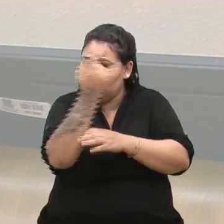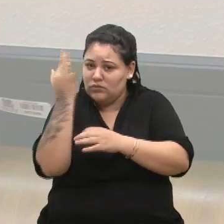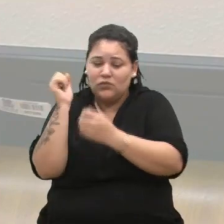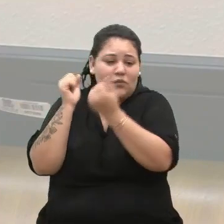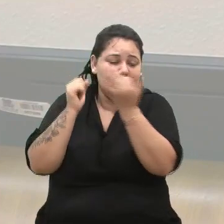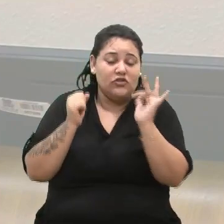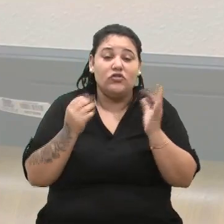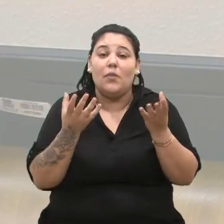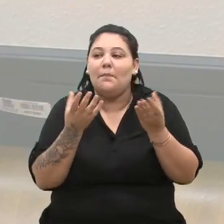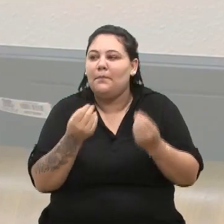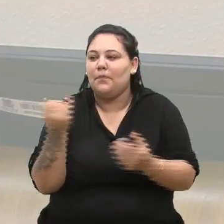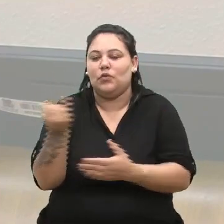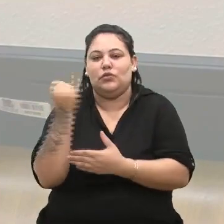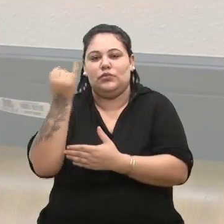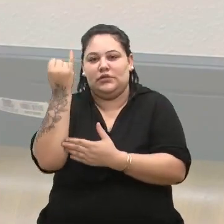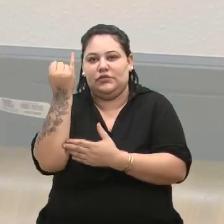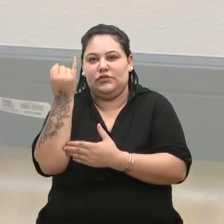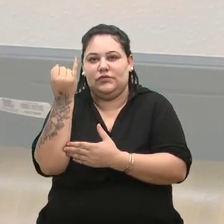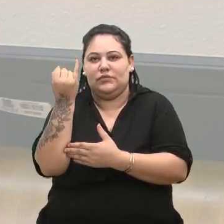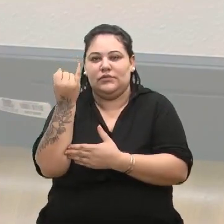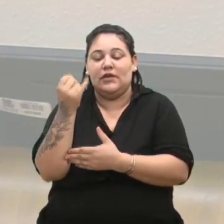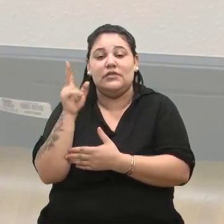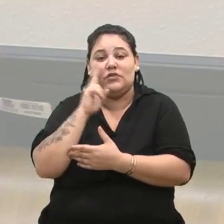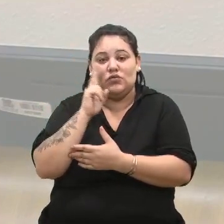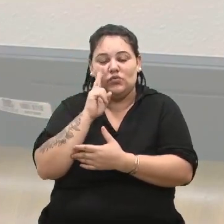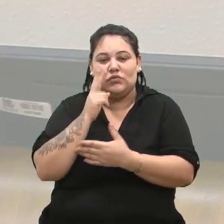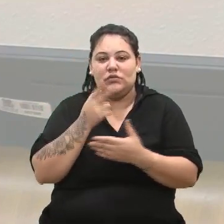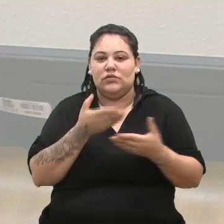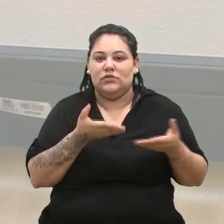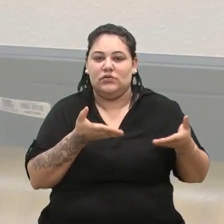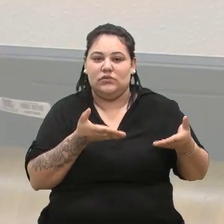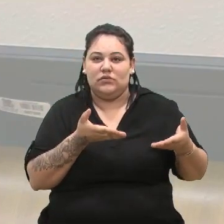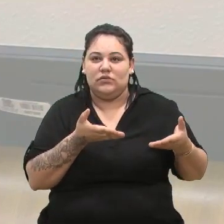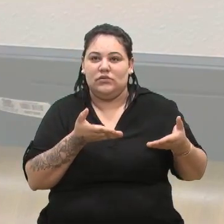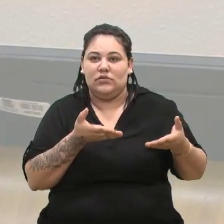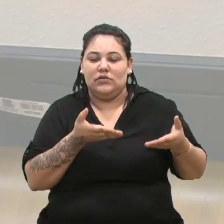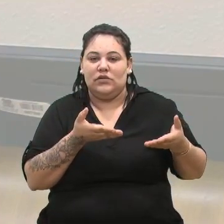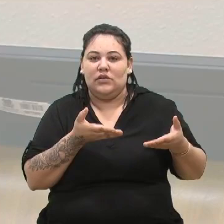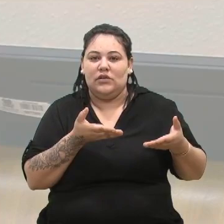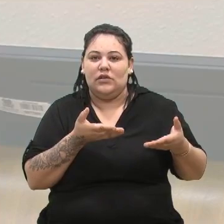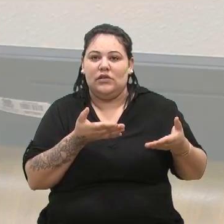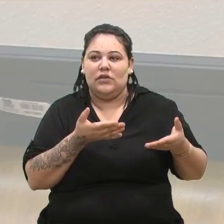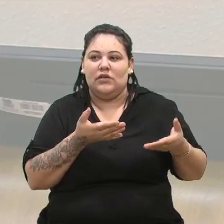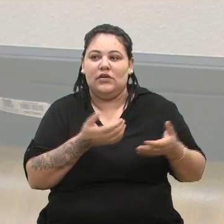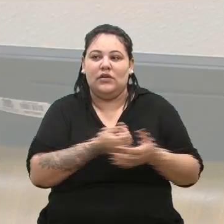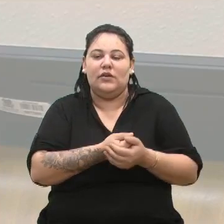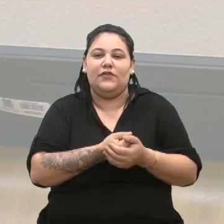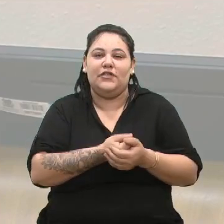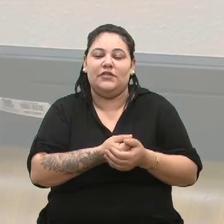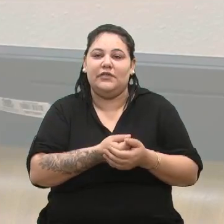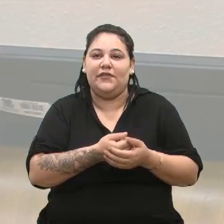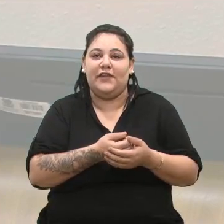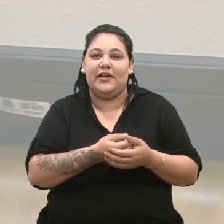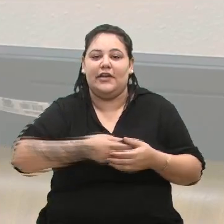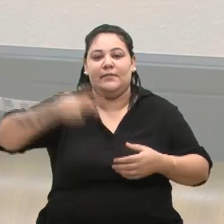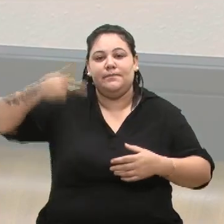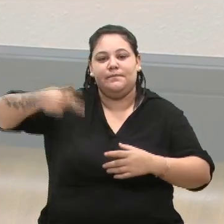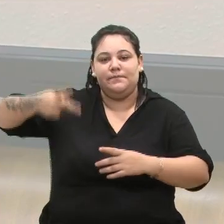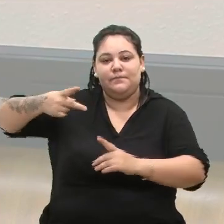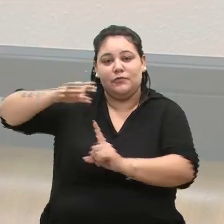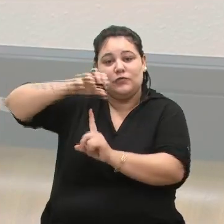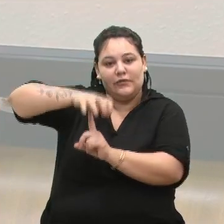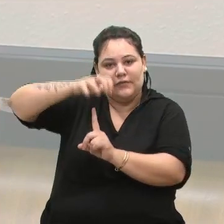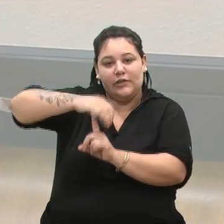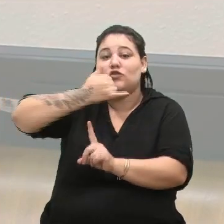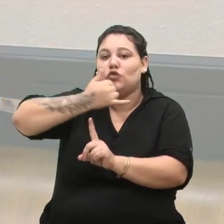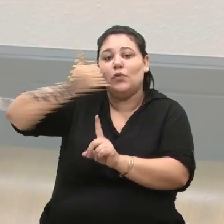importante essa segunda-feira que acontecerá em Caxias do Sul, em novembro, que acontecerá em novembro, mas tenho